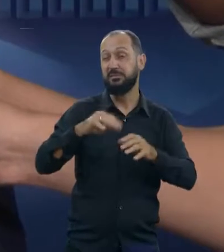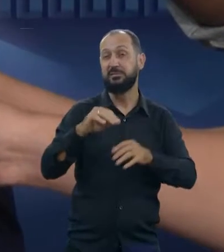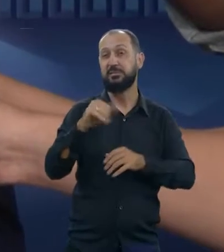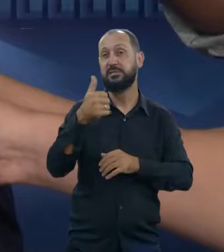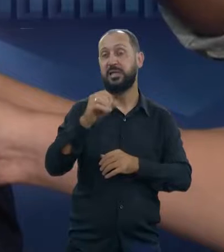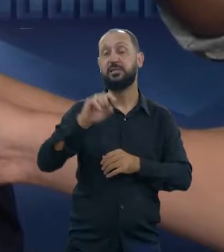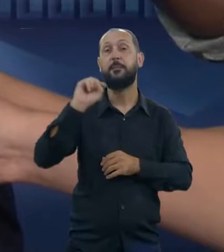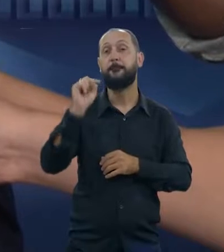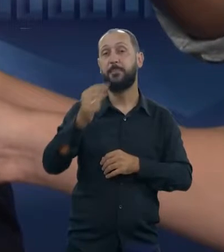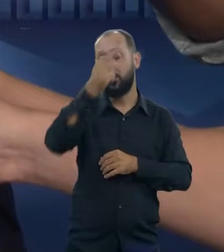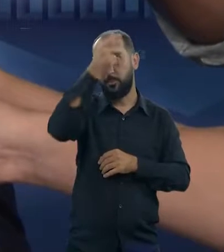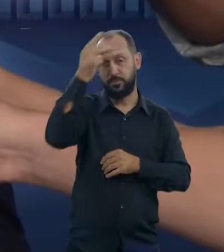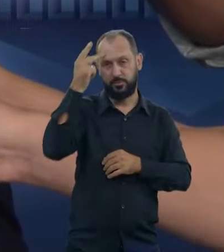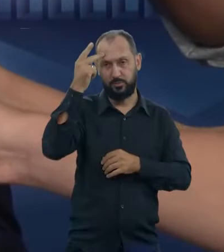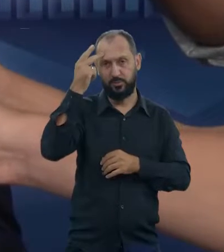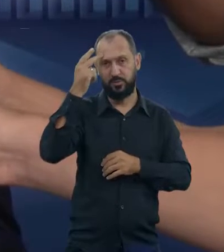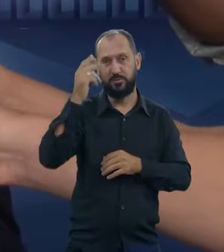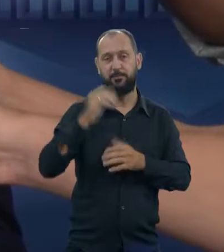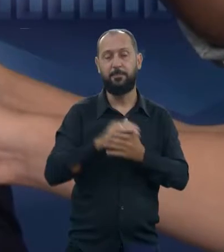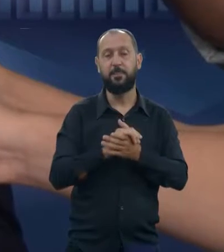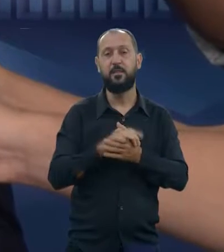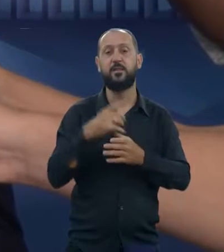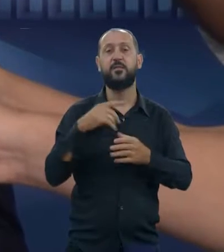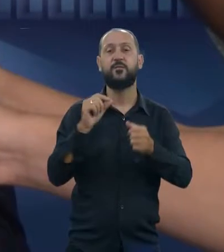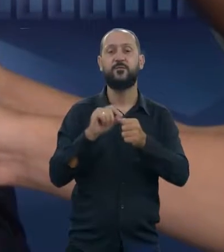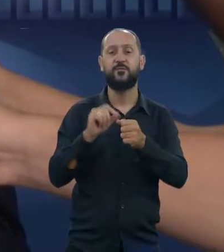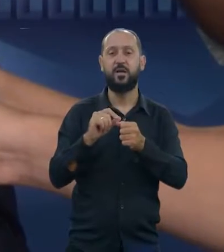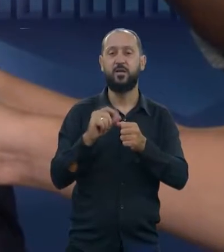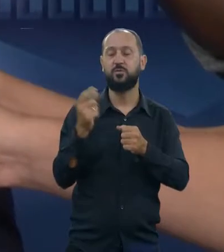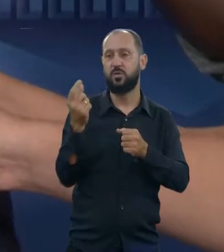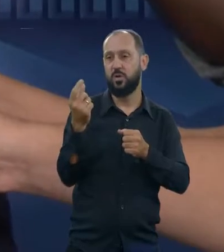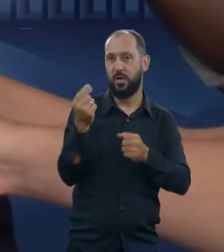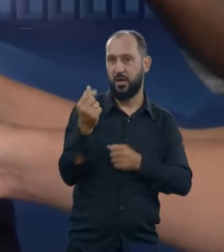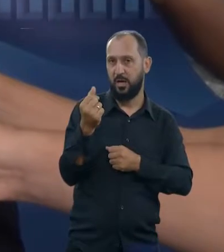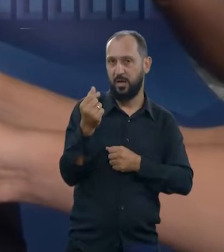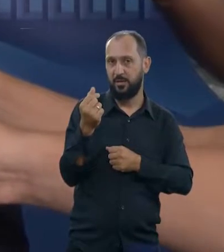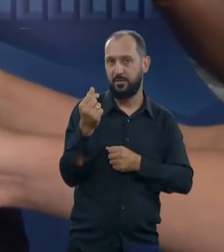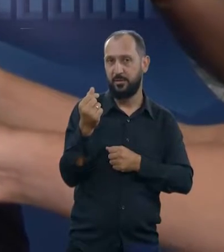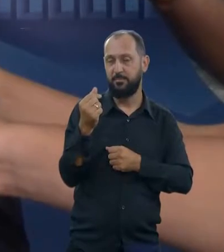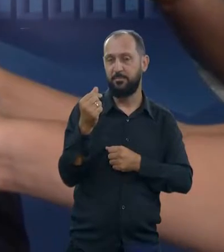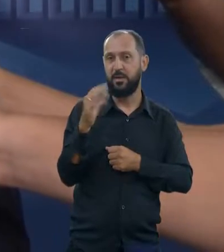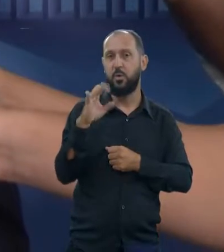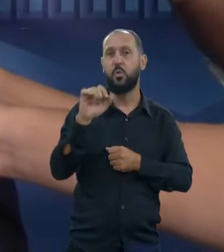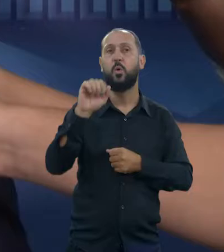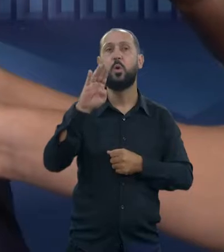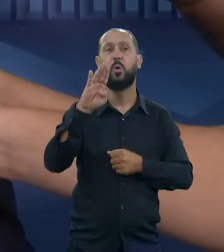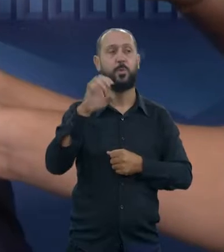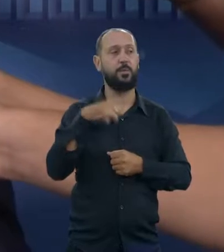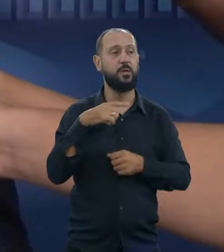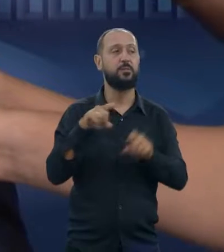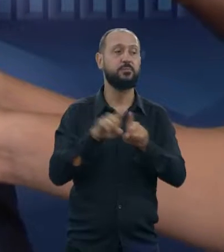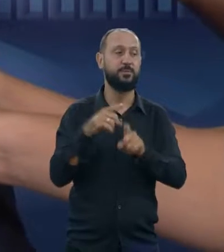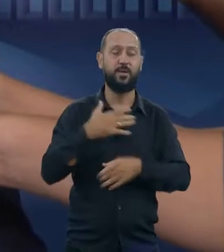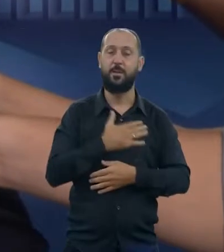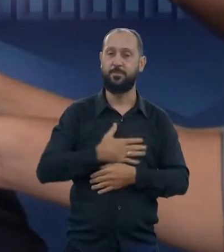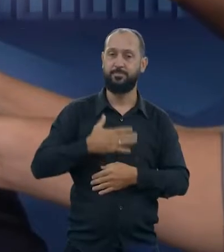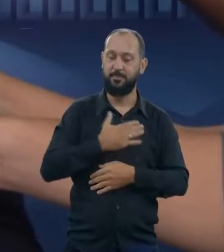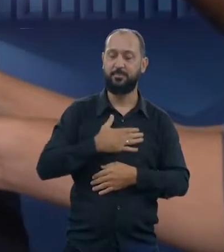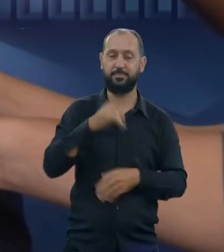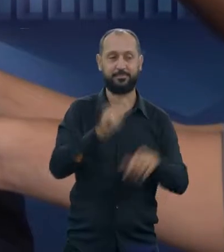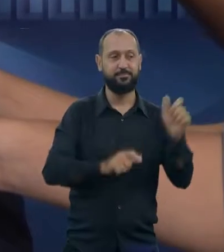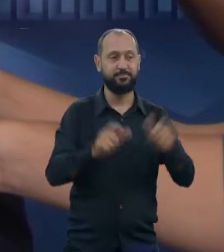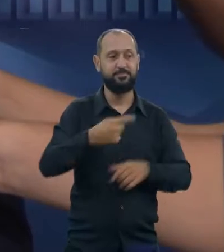Teria certamente 10.000 pessoas ali e proporcionaria renda para os clubes. Além, né, de conforto